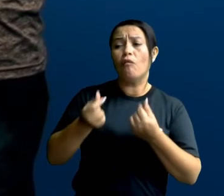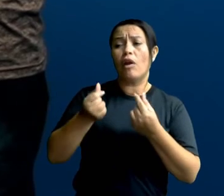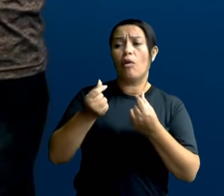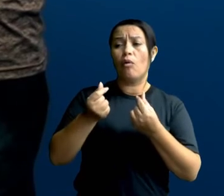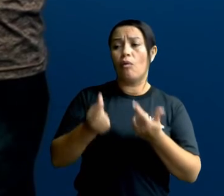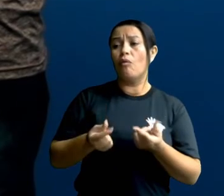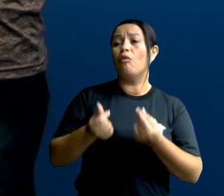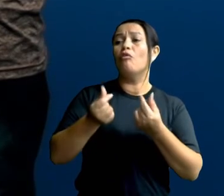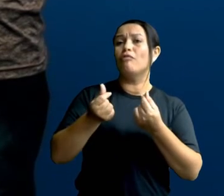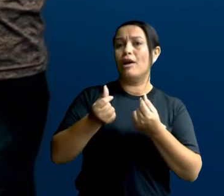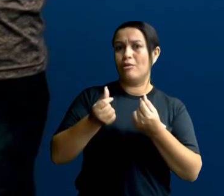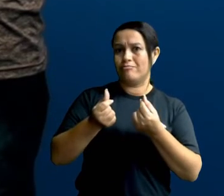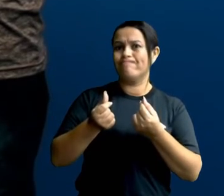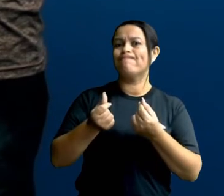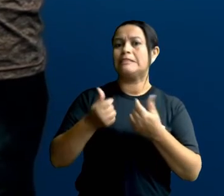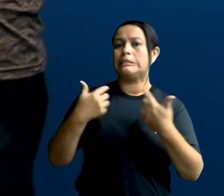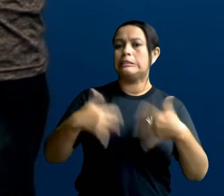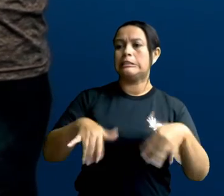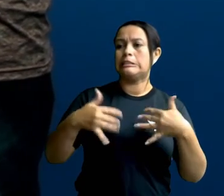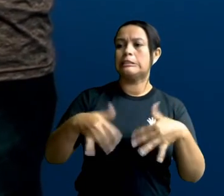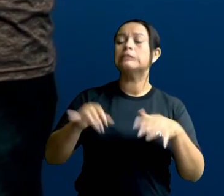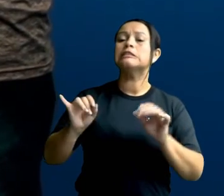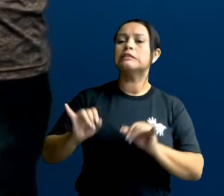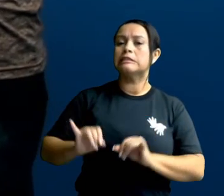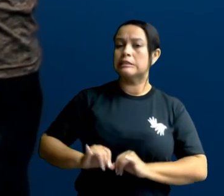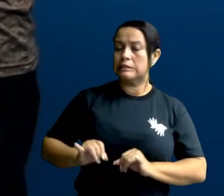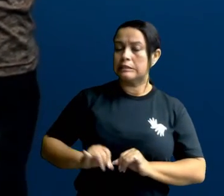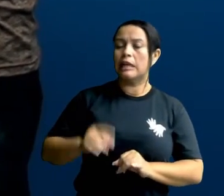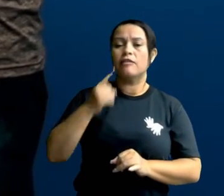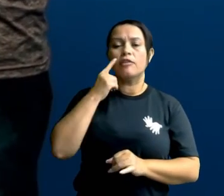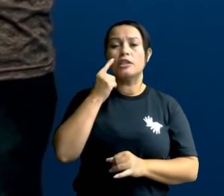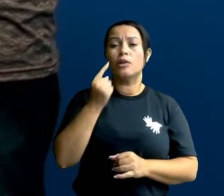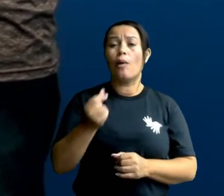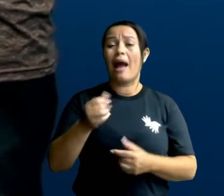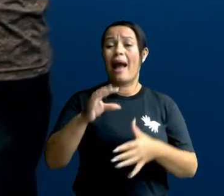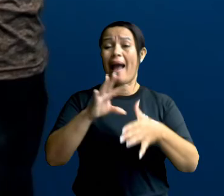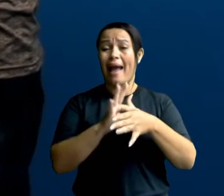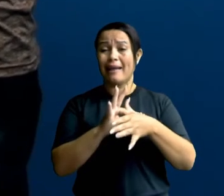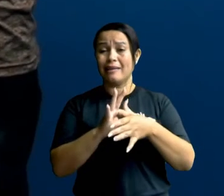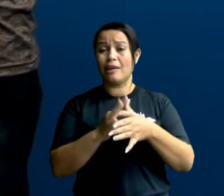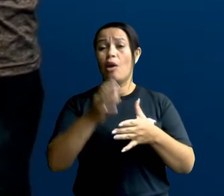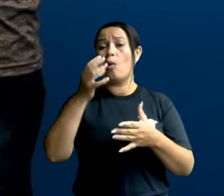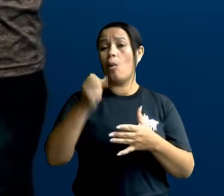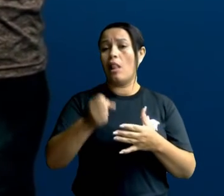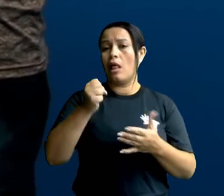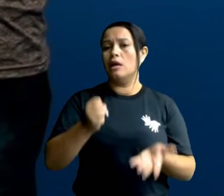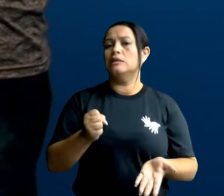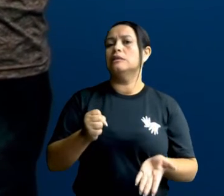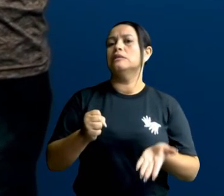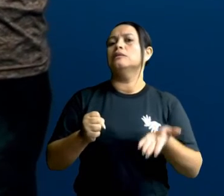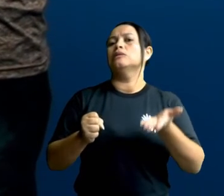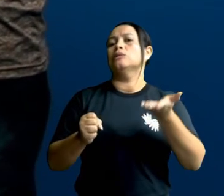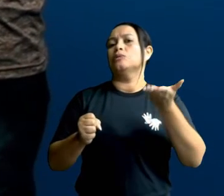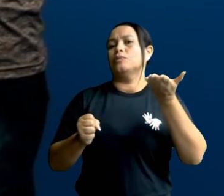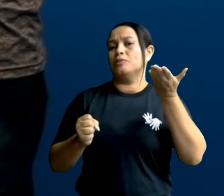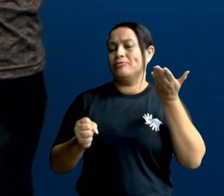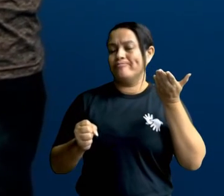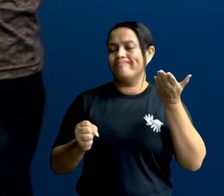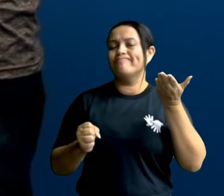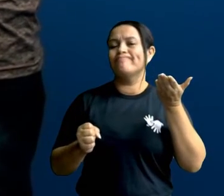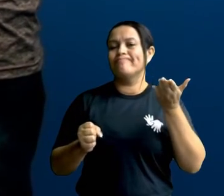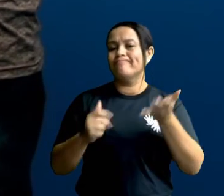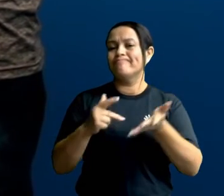interno, né? Então, o preço da carne, o preço do leite, ele acaba sofrendo